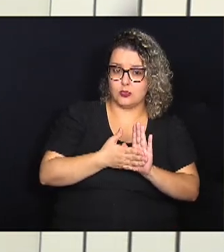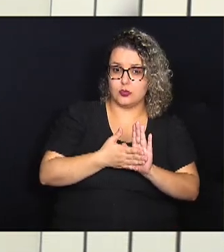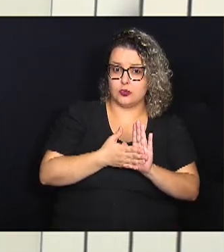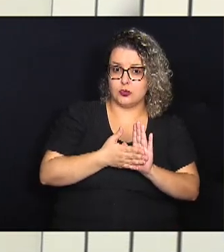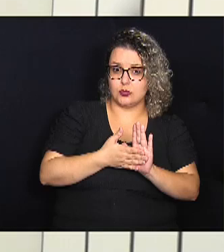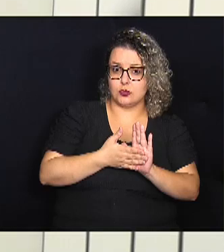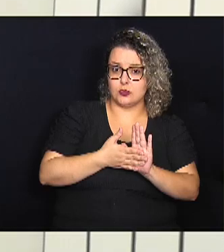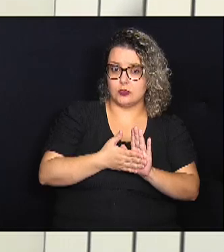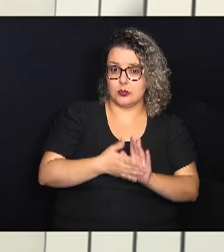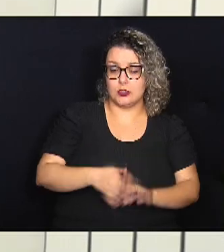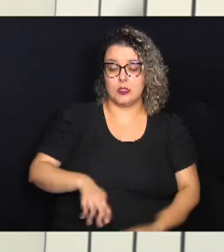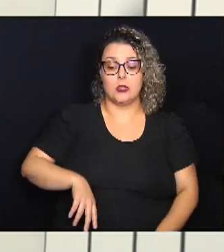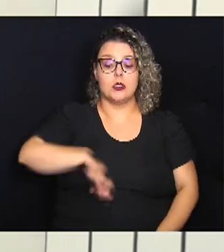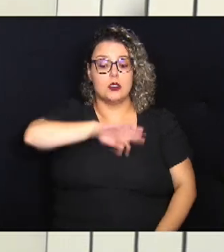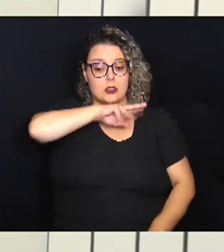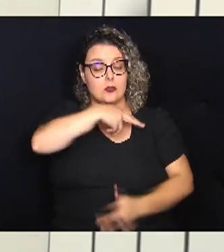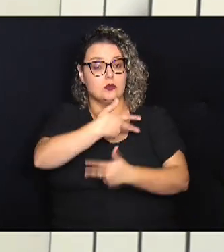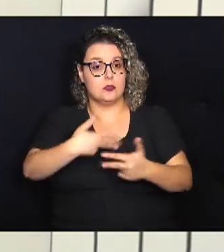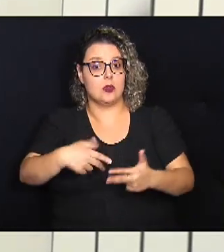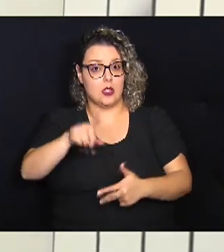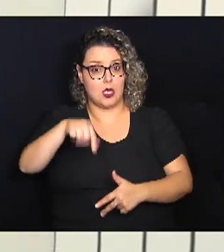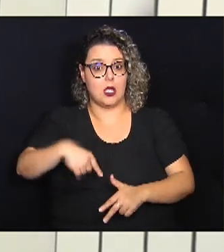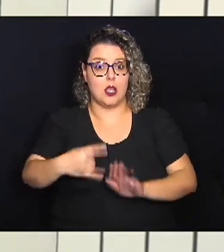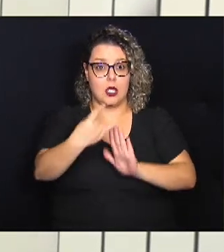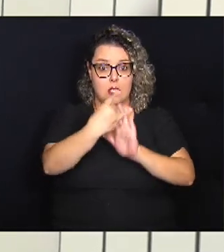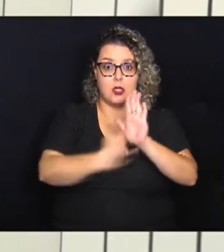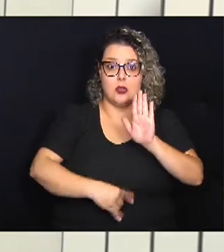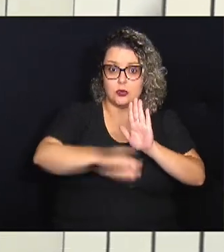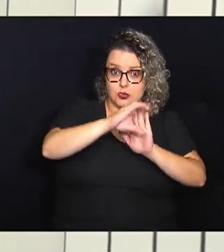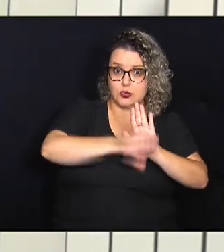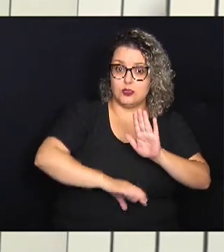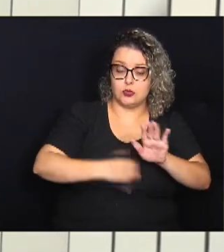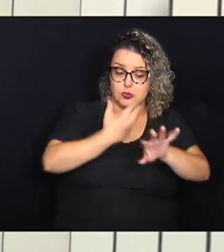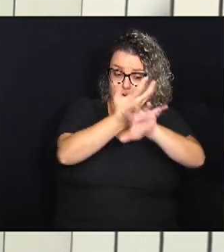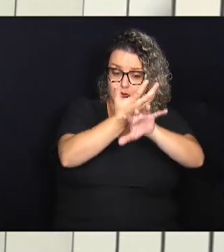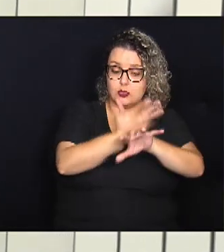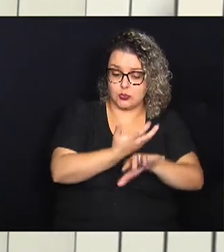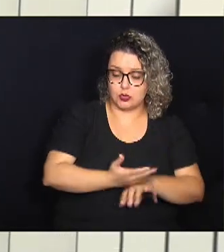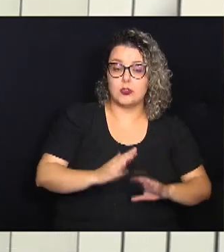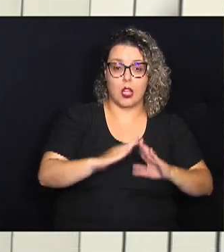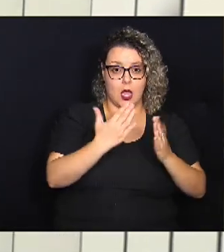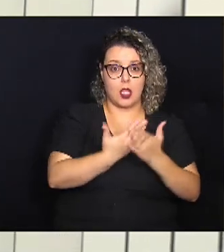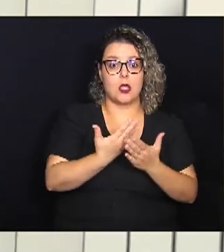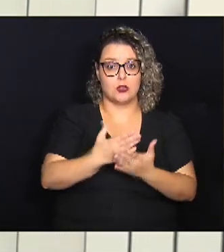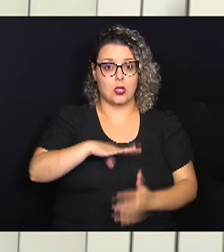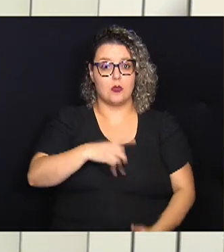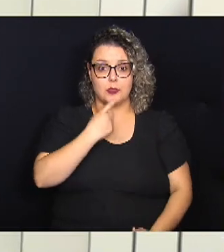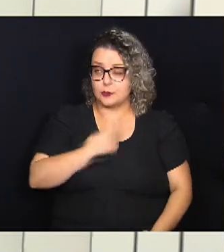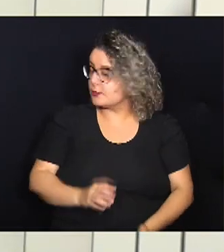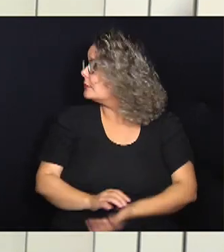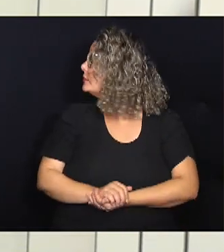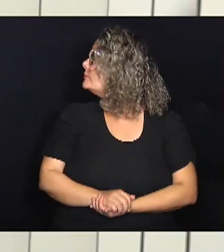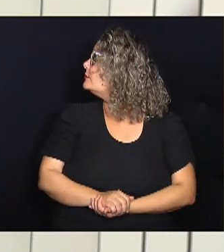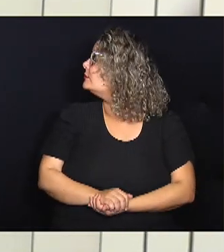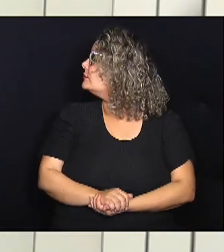causa animal vire disciplina no currículo escolar aqui nas escolas de Campinas.